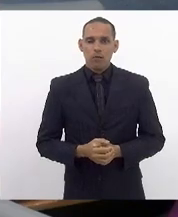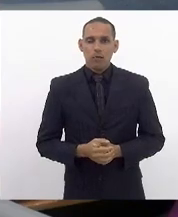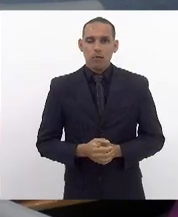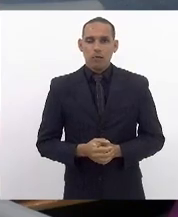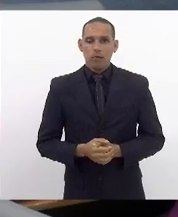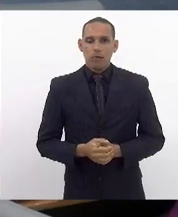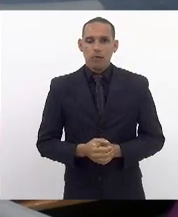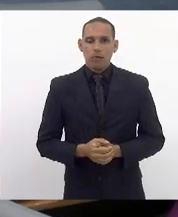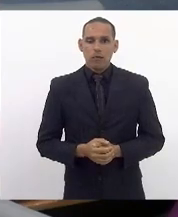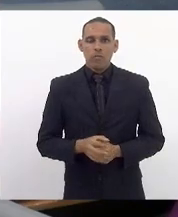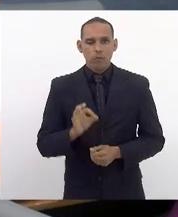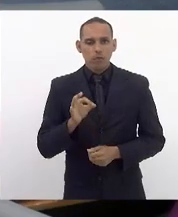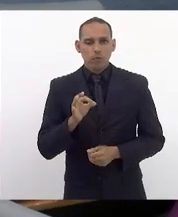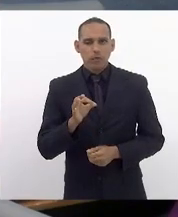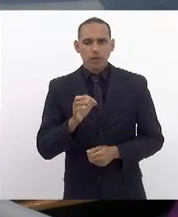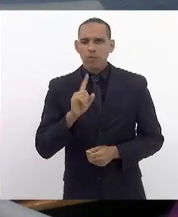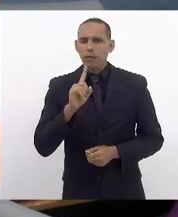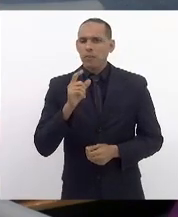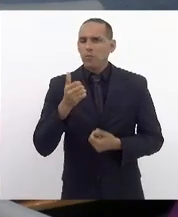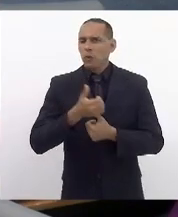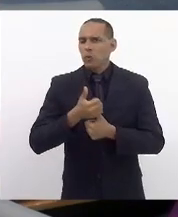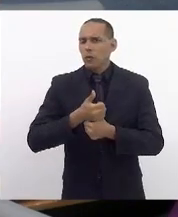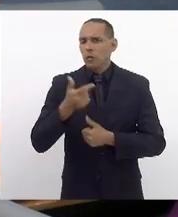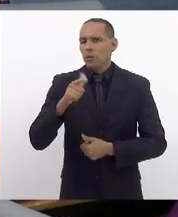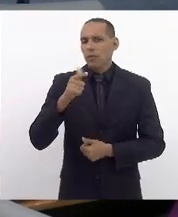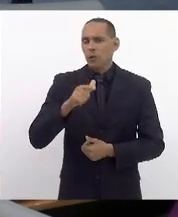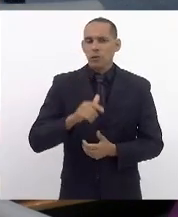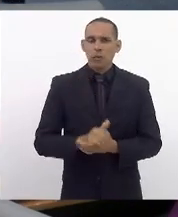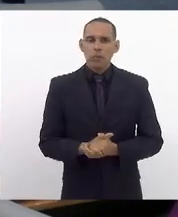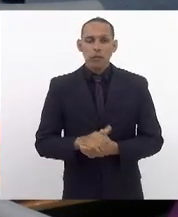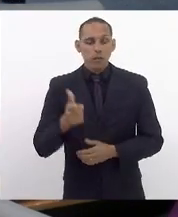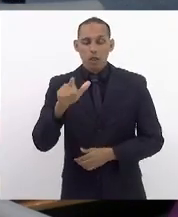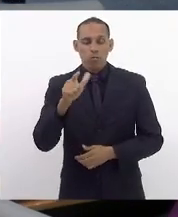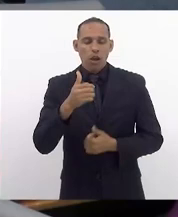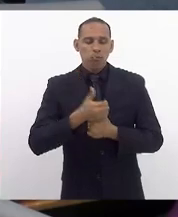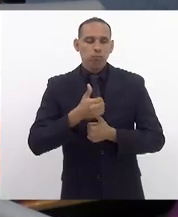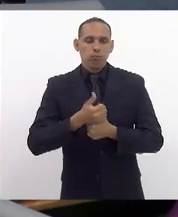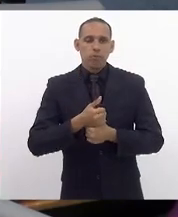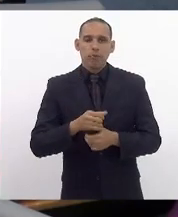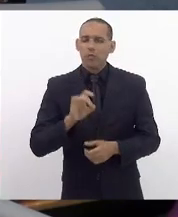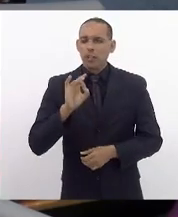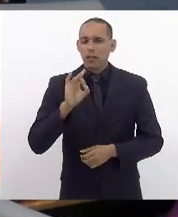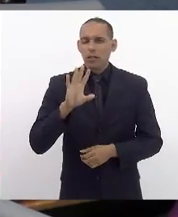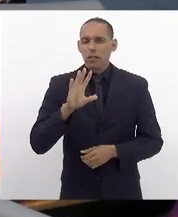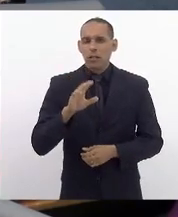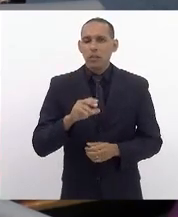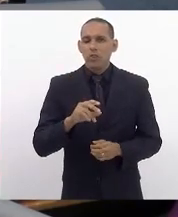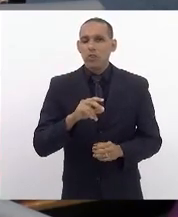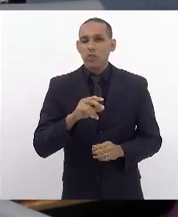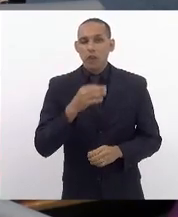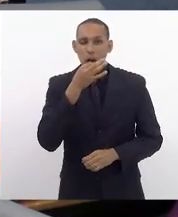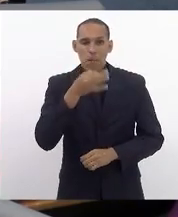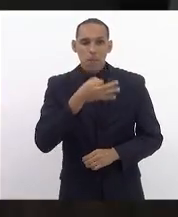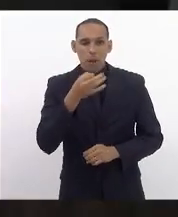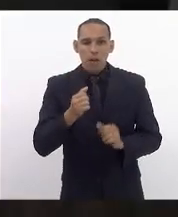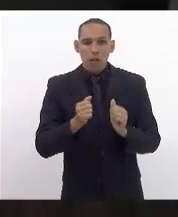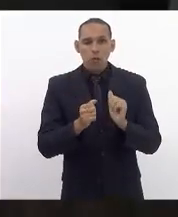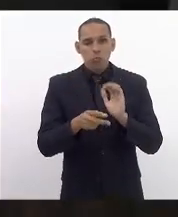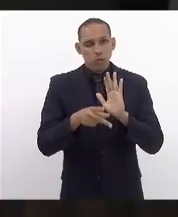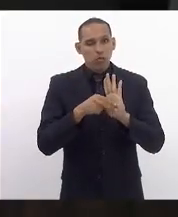Presidente, não, né? Não tem substitutivo, não. Não, não tem substitutivo ali, fez só uma aparência com emenda. A